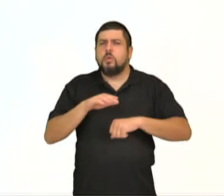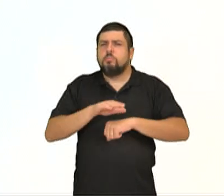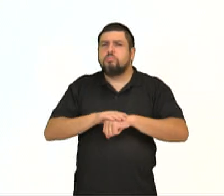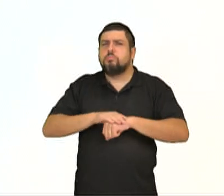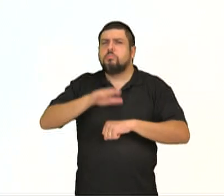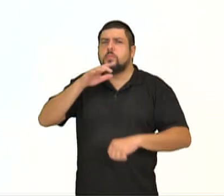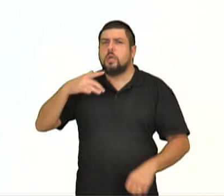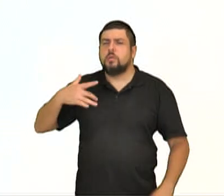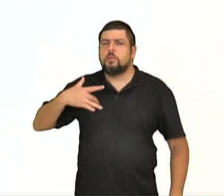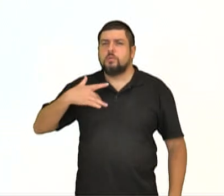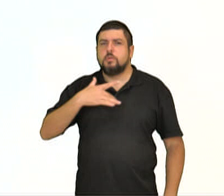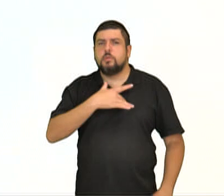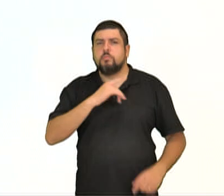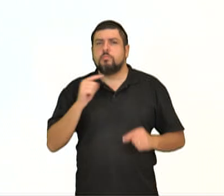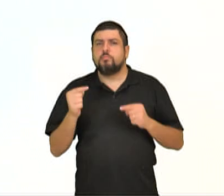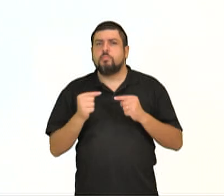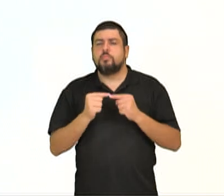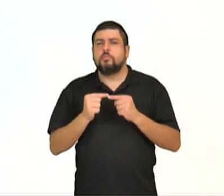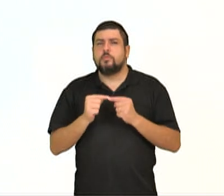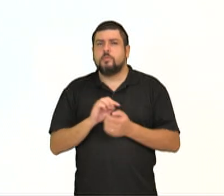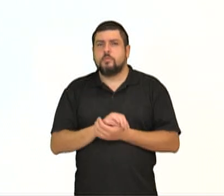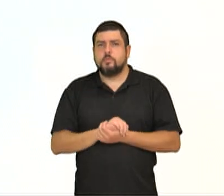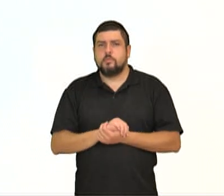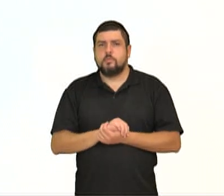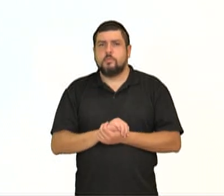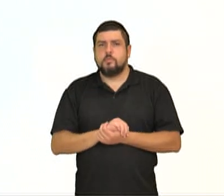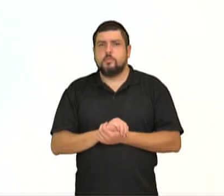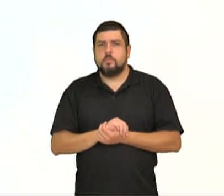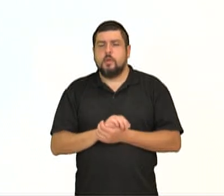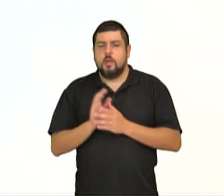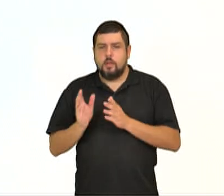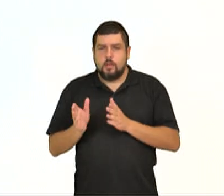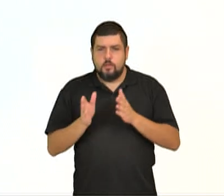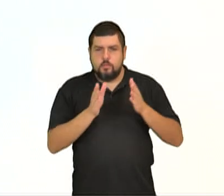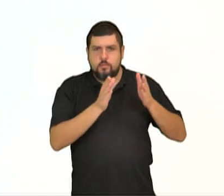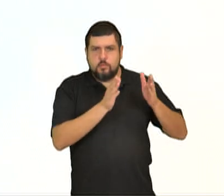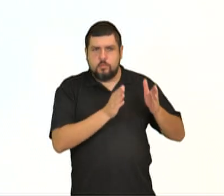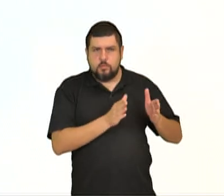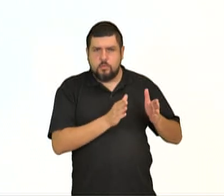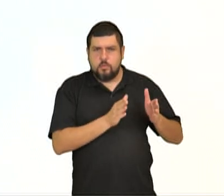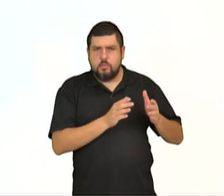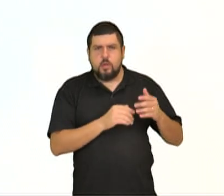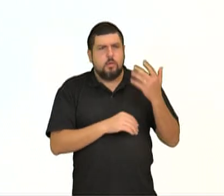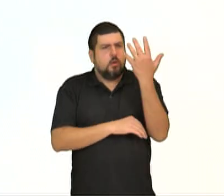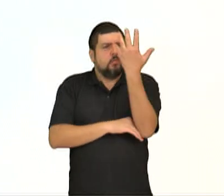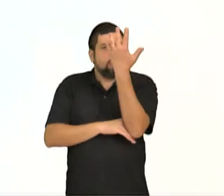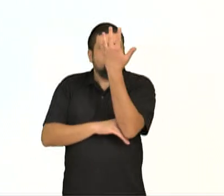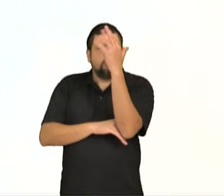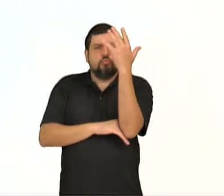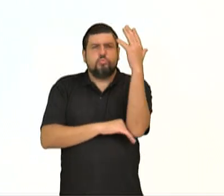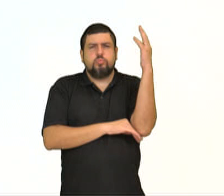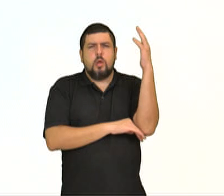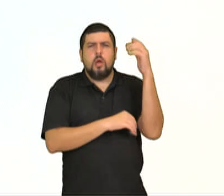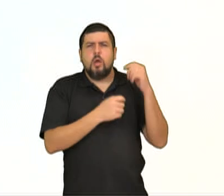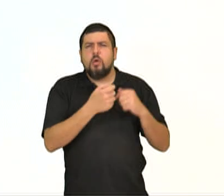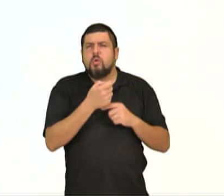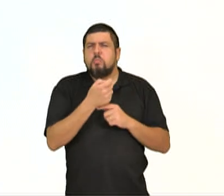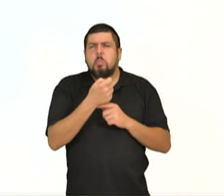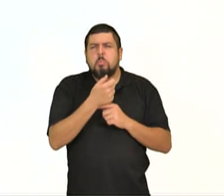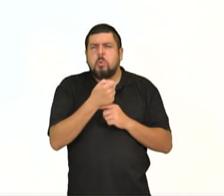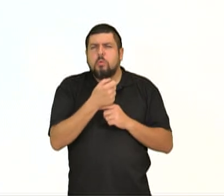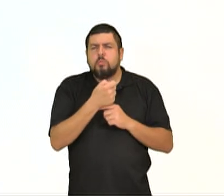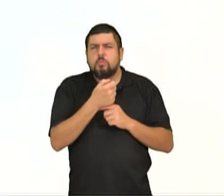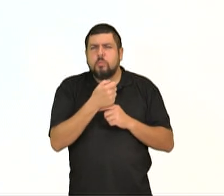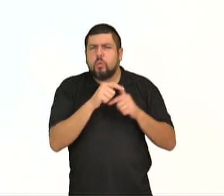para o sistema respiratório? Um ambiente com pouca arborização, bastante